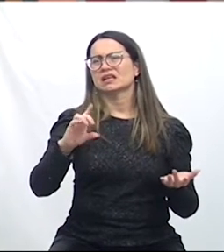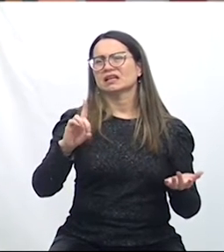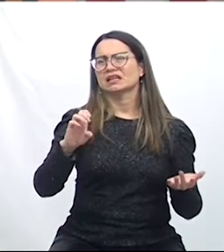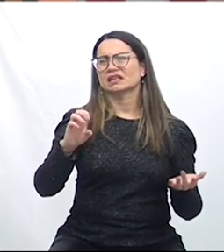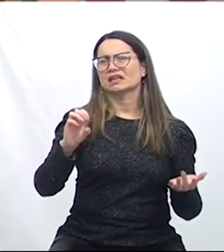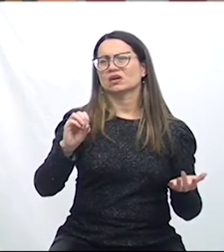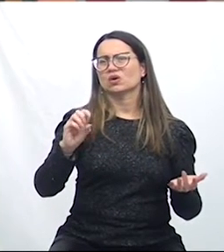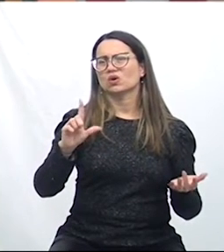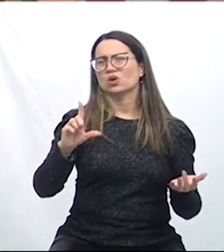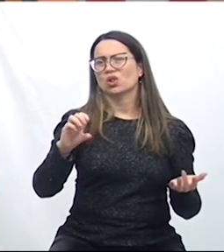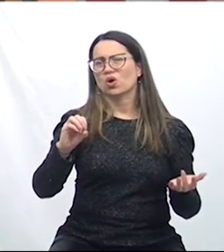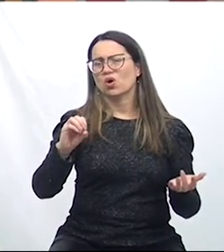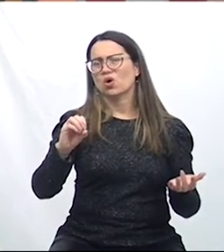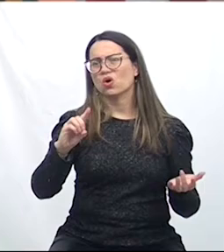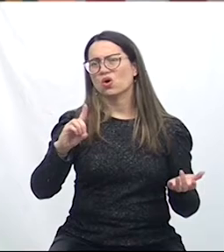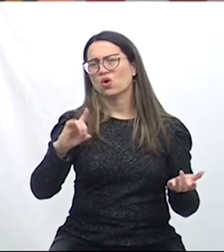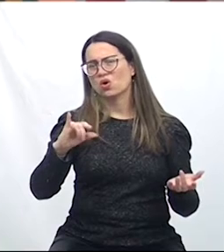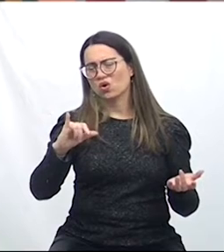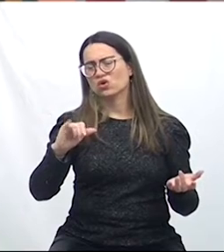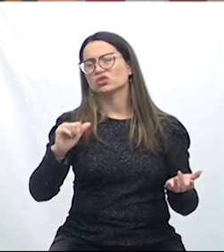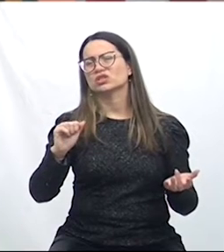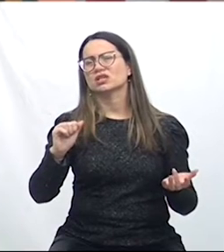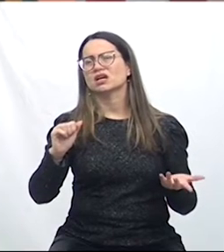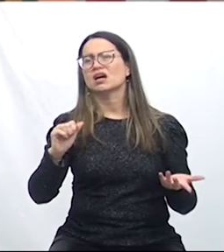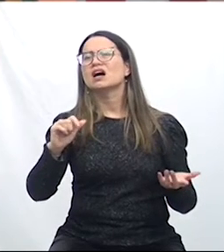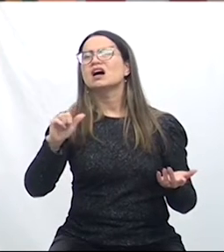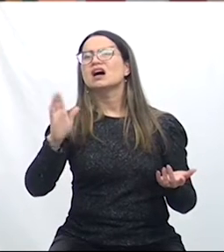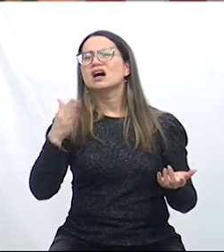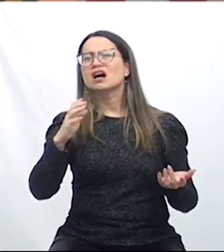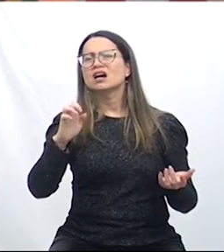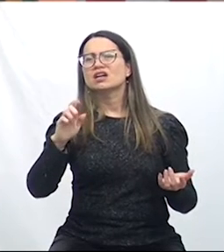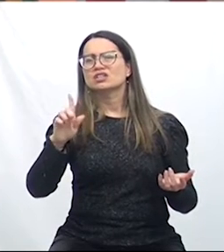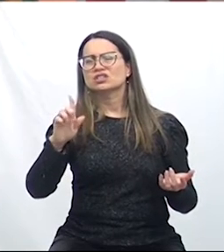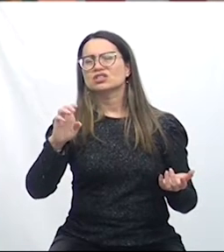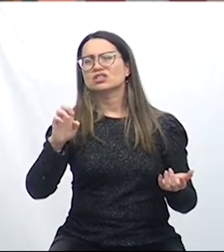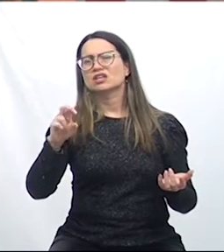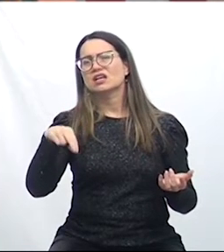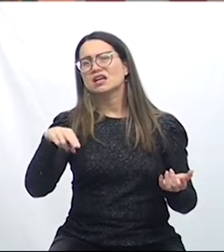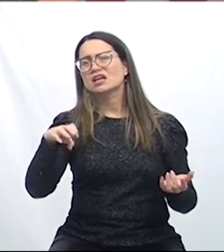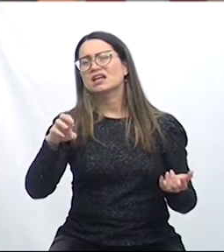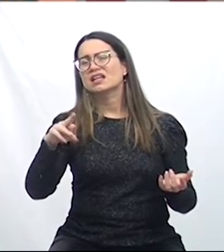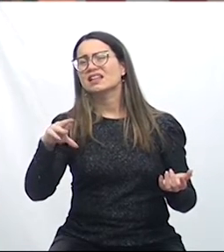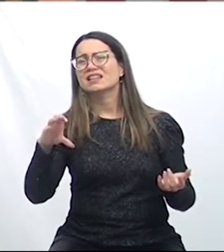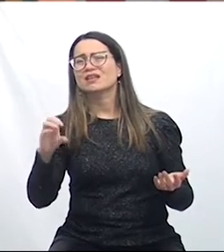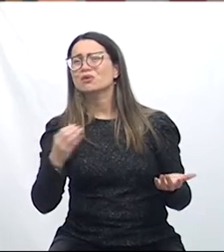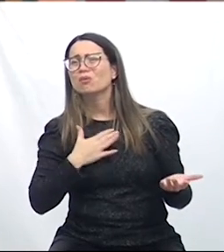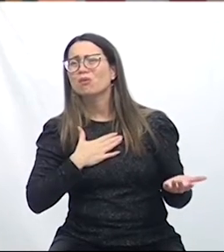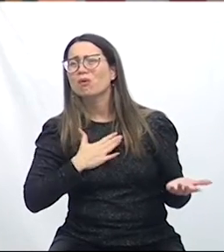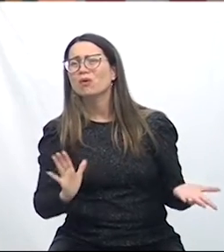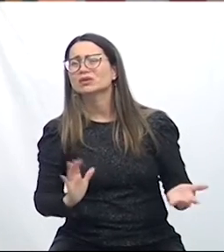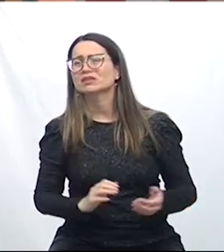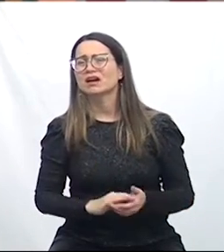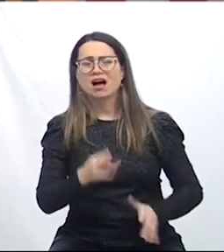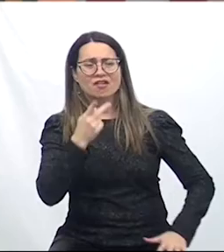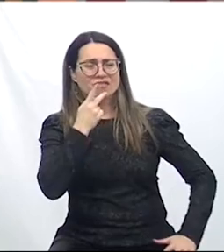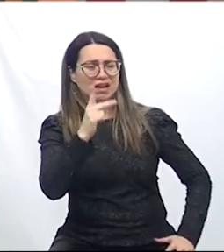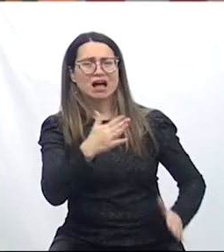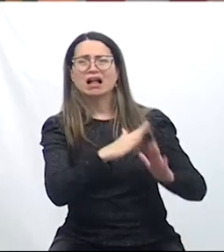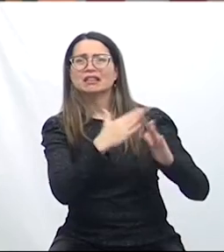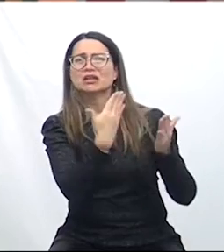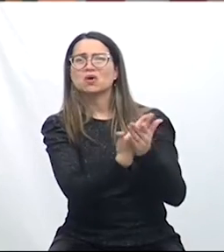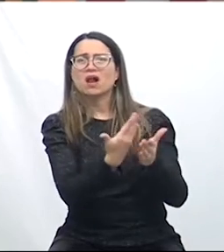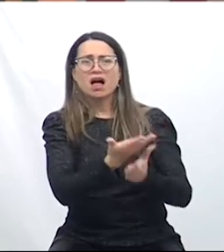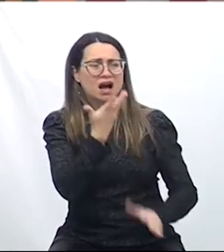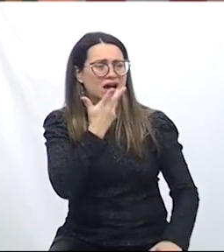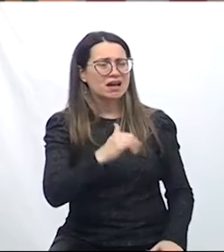imprimir nas escolas, nas séries iniciais, dizer para um menino de 5, 6 anos de